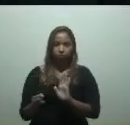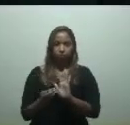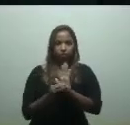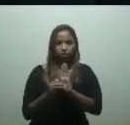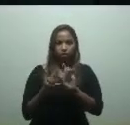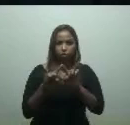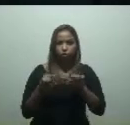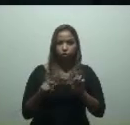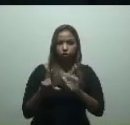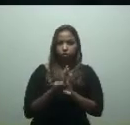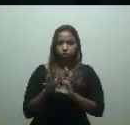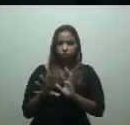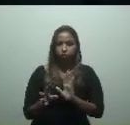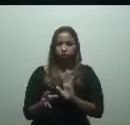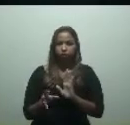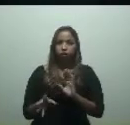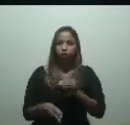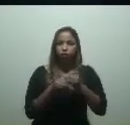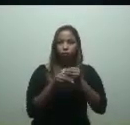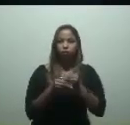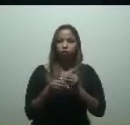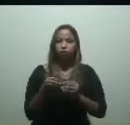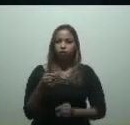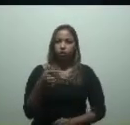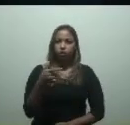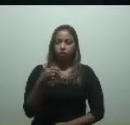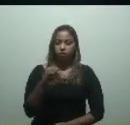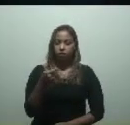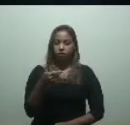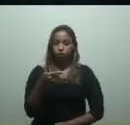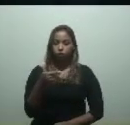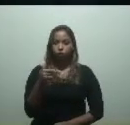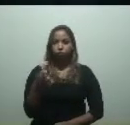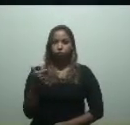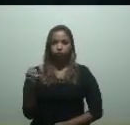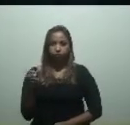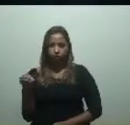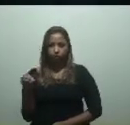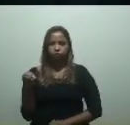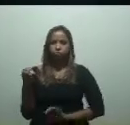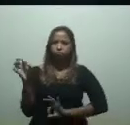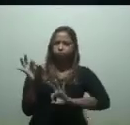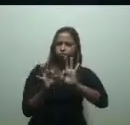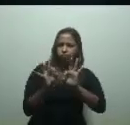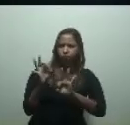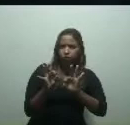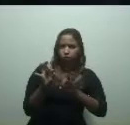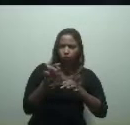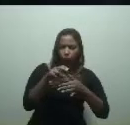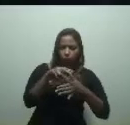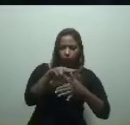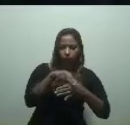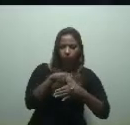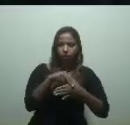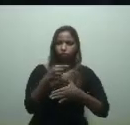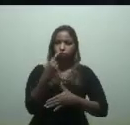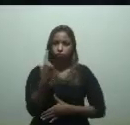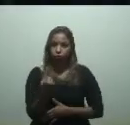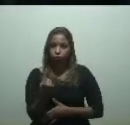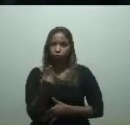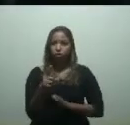ao projeto de lei complementar número 02-2020, que reajusta o anexo 1 da lei complementar